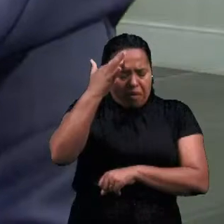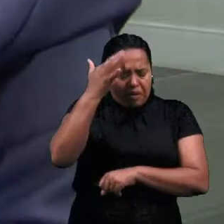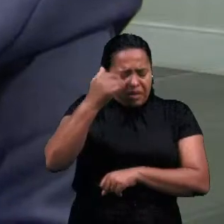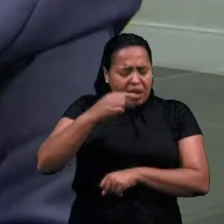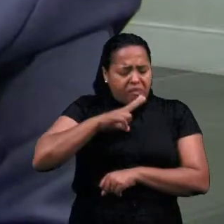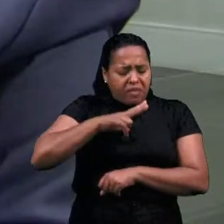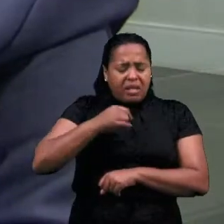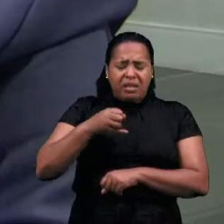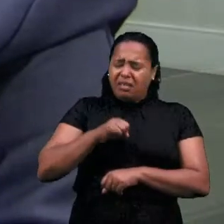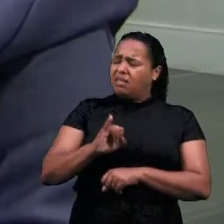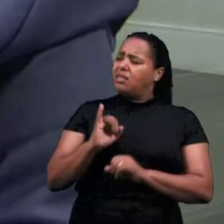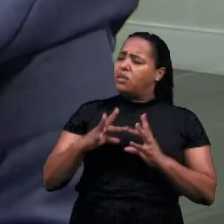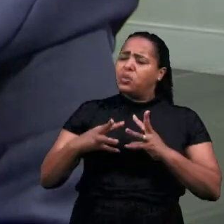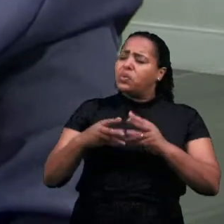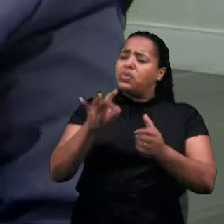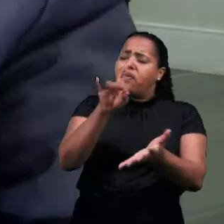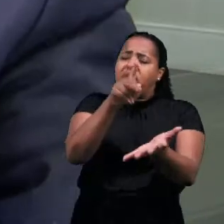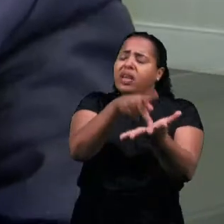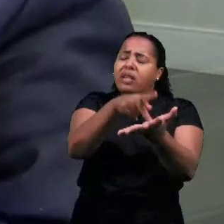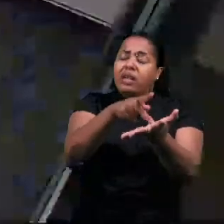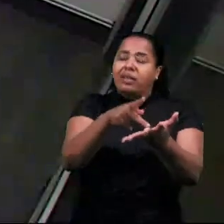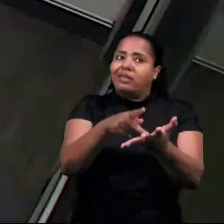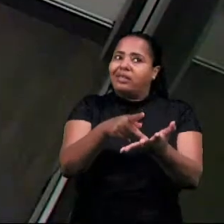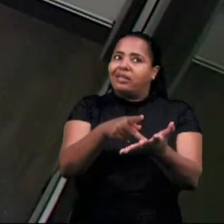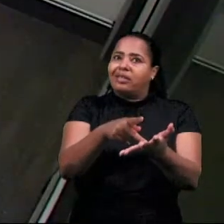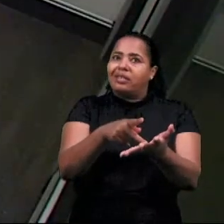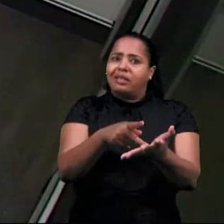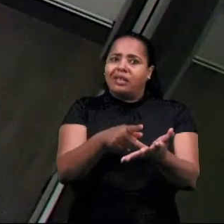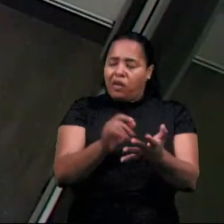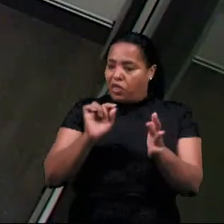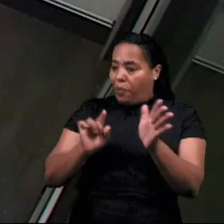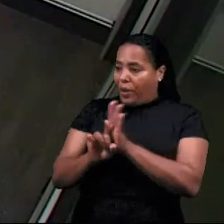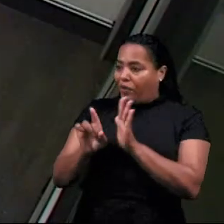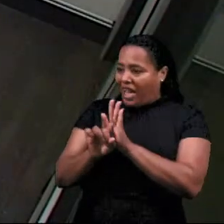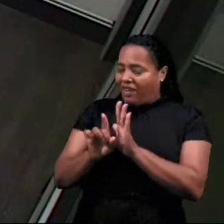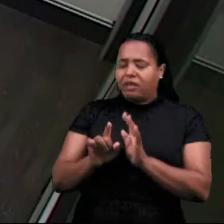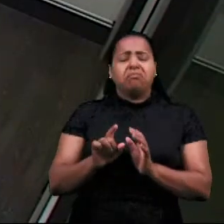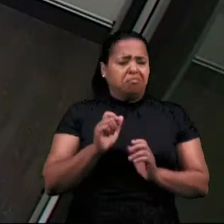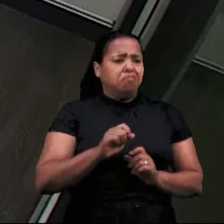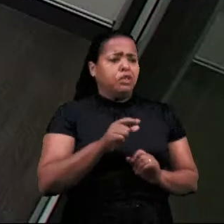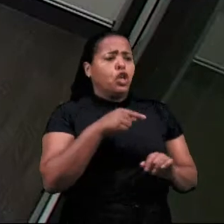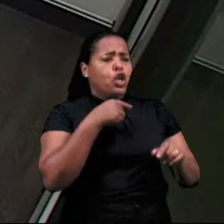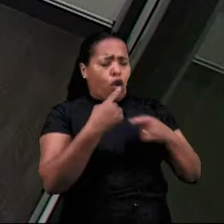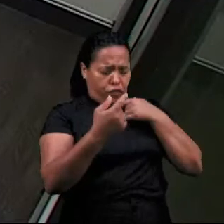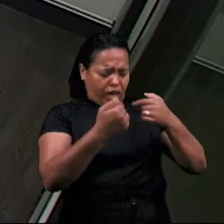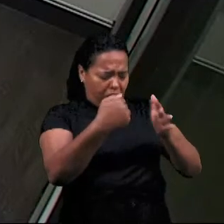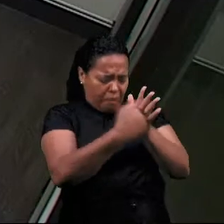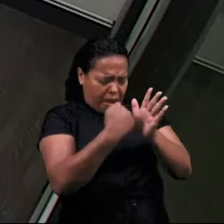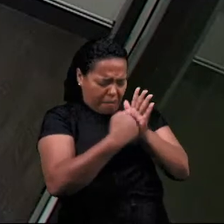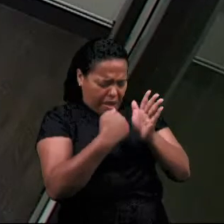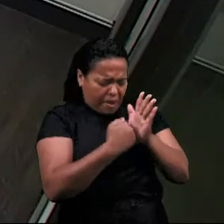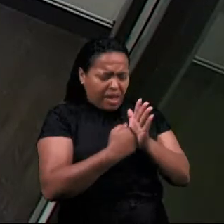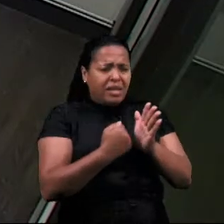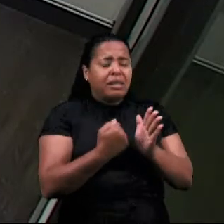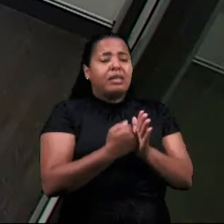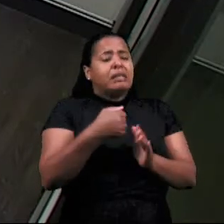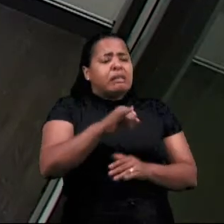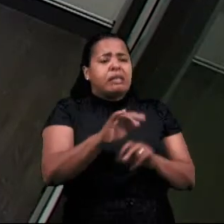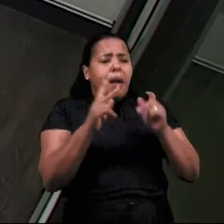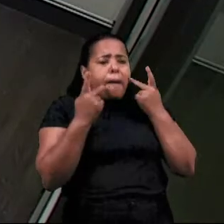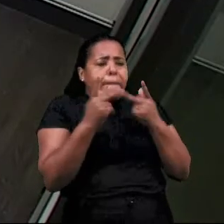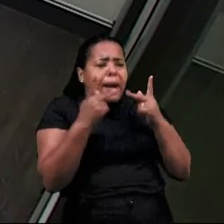for verdade? O senhor se indagava. Eu ficava, eu me questionava. Uhum. E se o que ele está